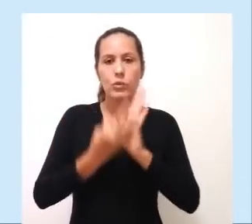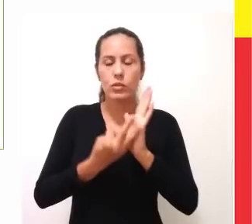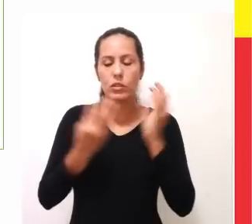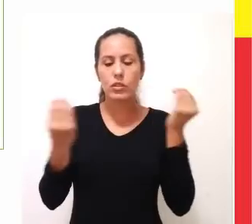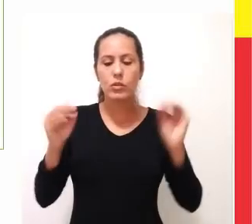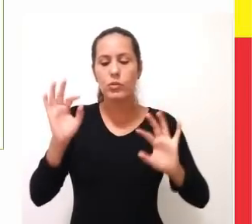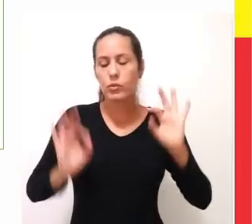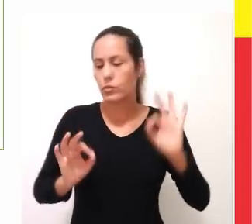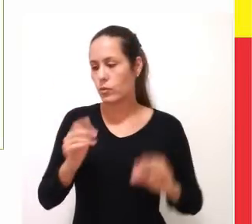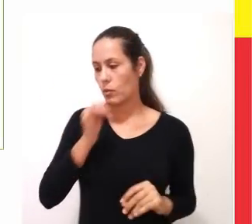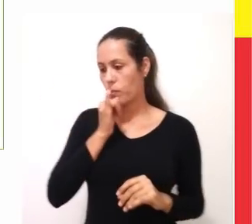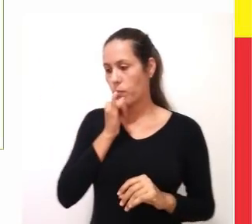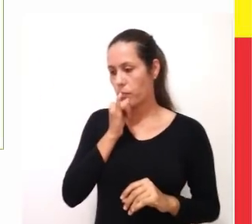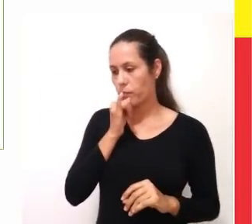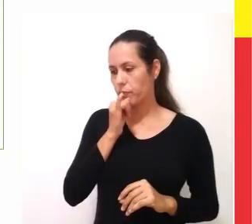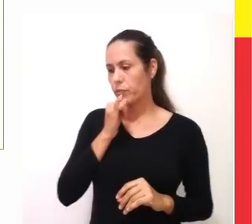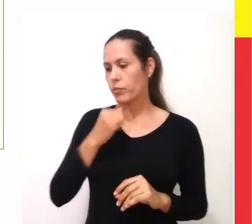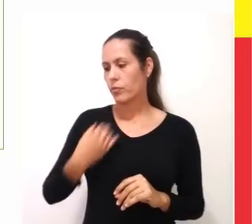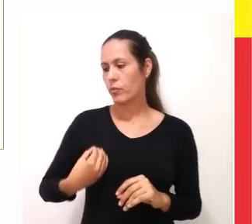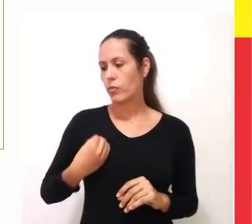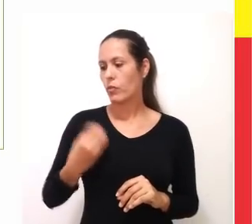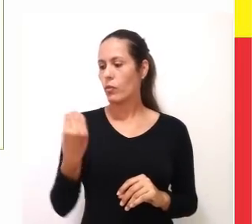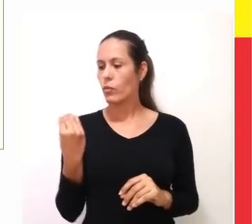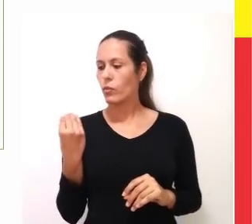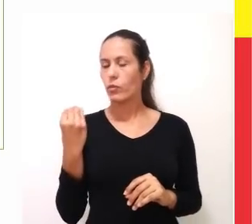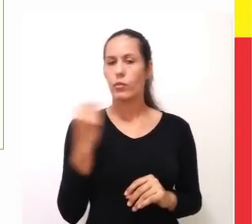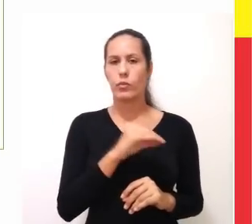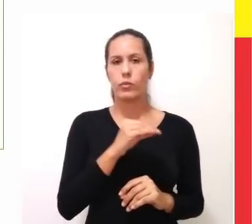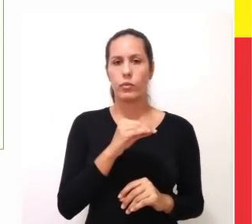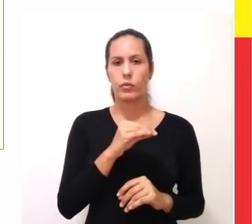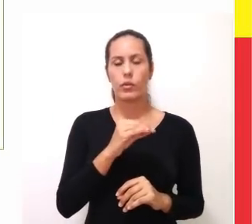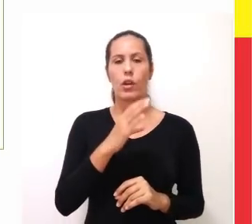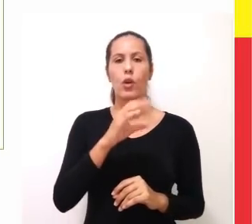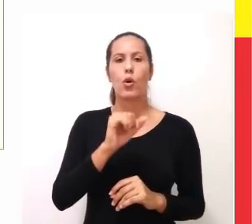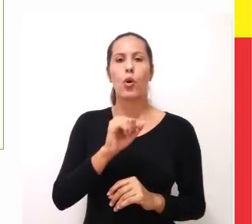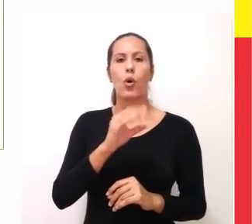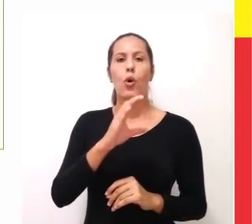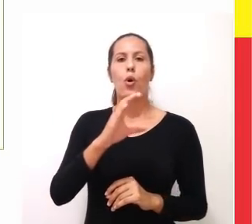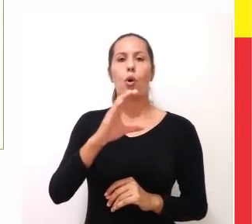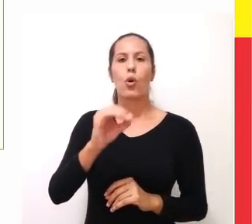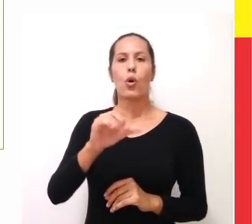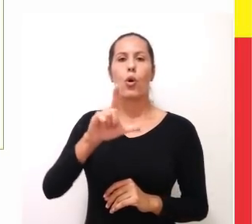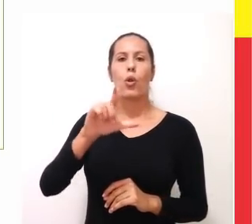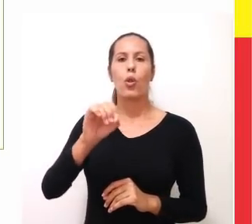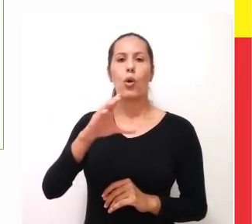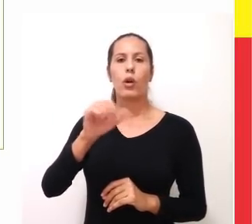Vejamos. Colocava em prática todo o aprendizado que adquiria